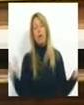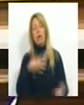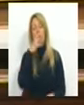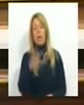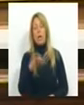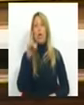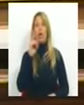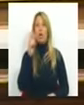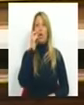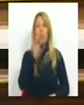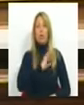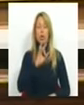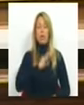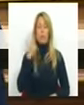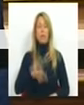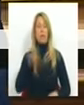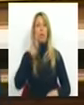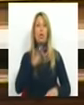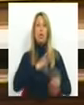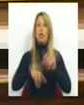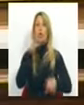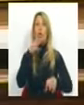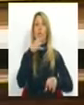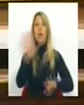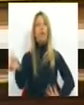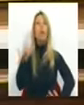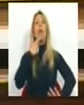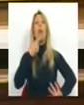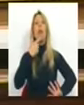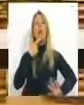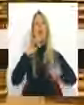Deputados, que a montanha pariu um rato. Muito obrigado. Muito obrigado.